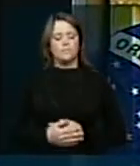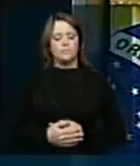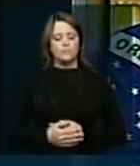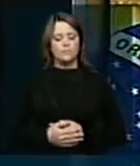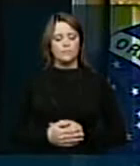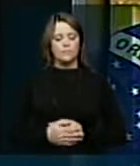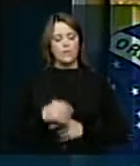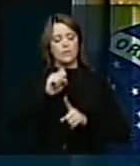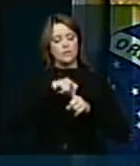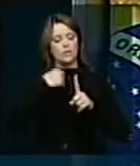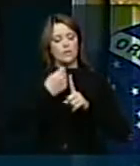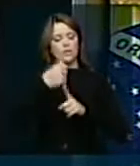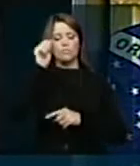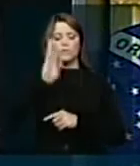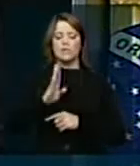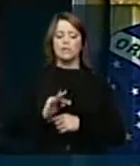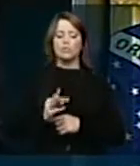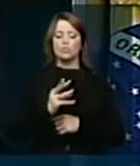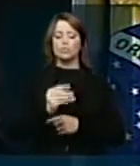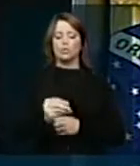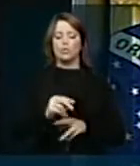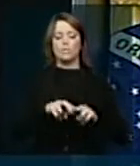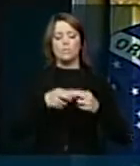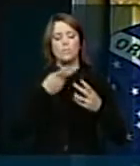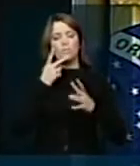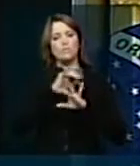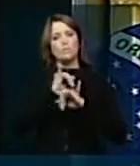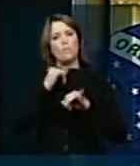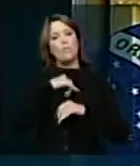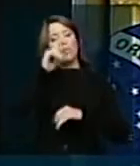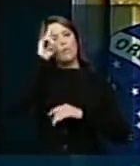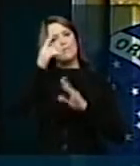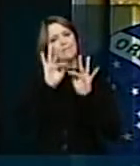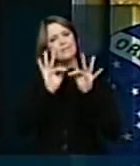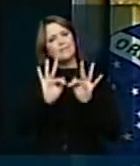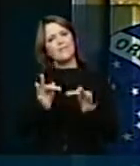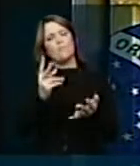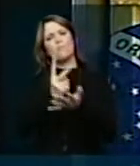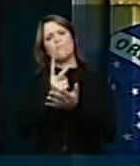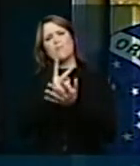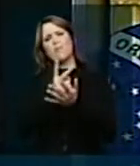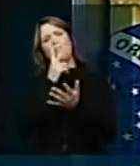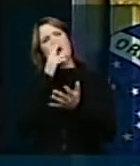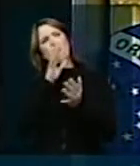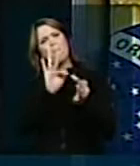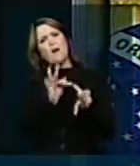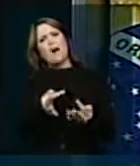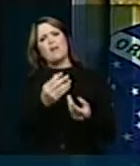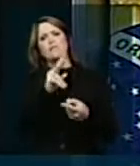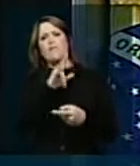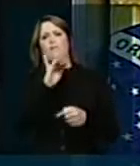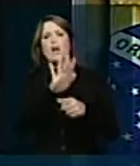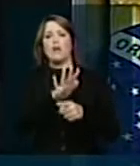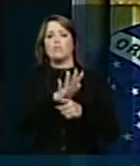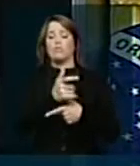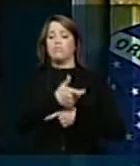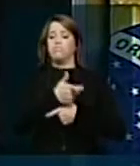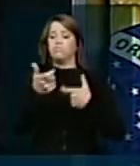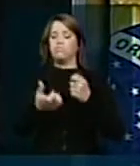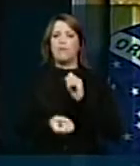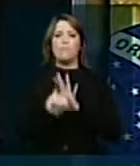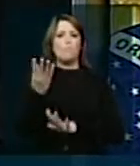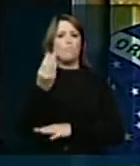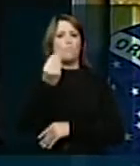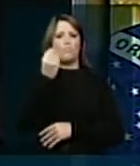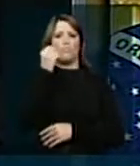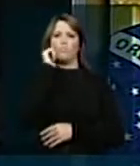e a sociedade brasileira como um todo. Trata-se de uma ideia simples e até elementar que irá beneficiar um grande número de